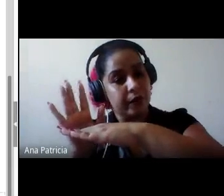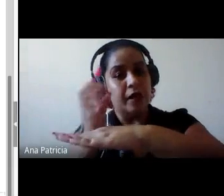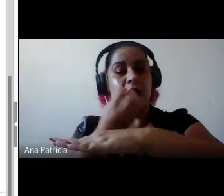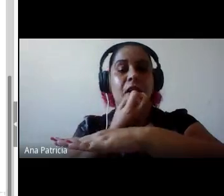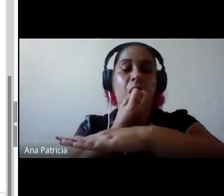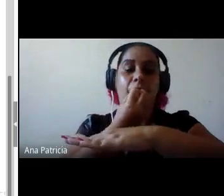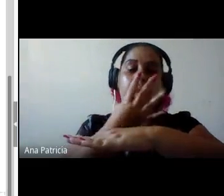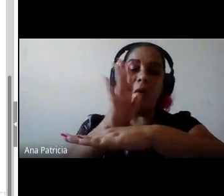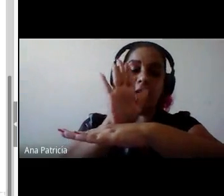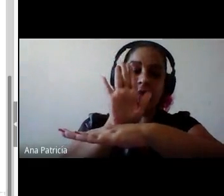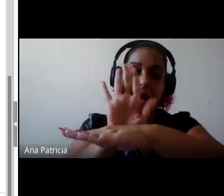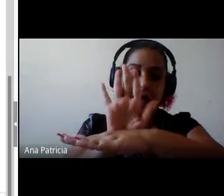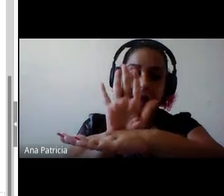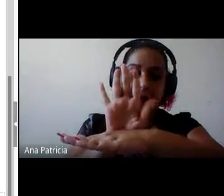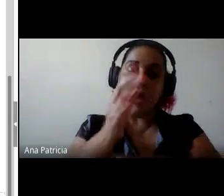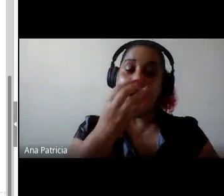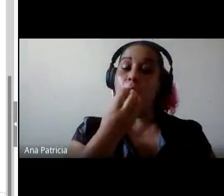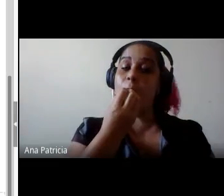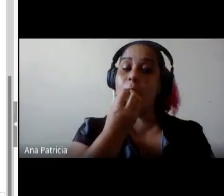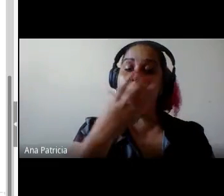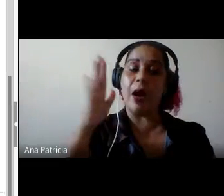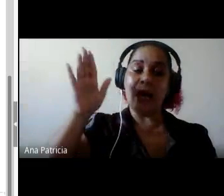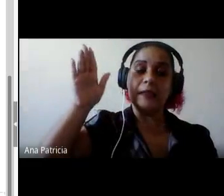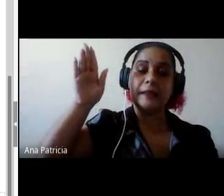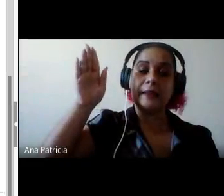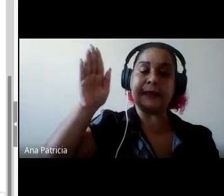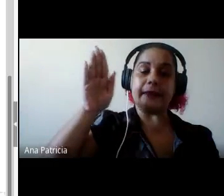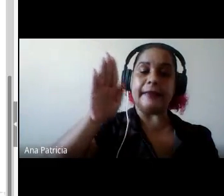confusão. Então, ó, boa tarde ou boa